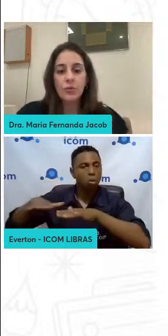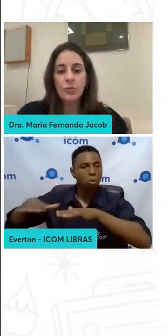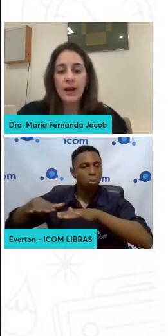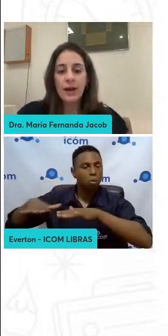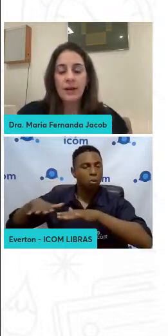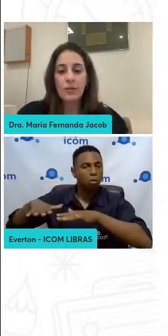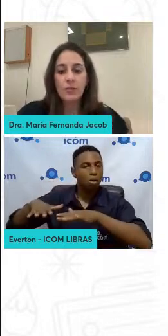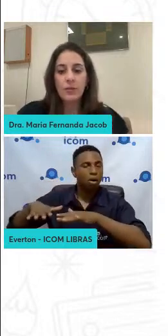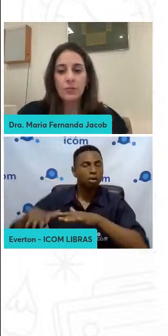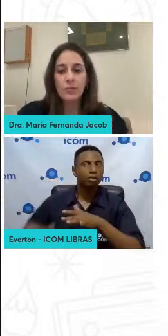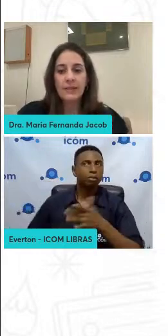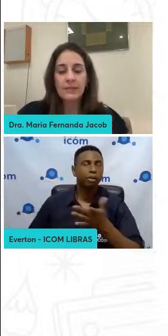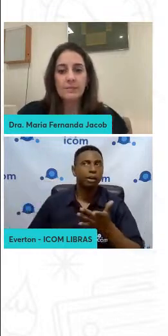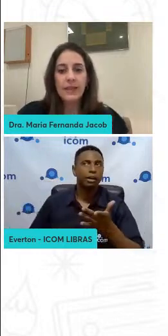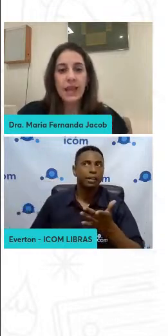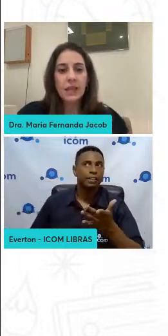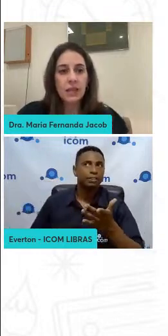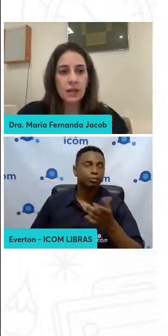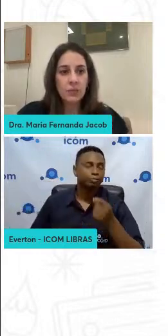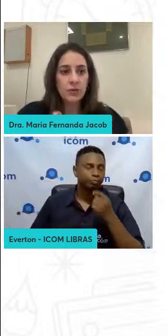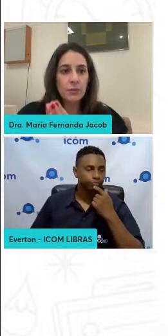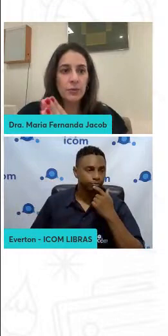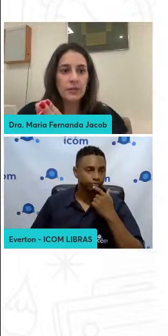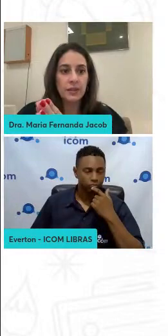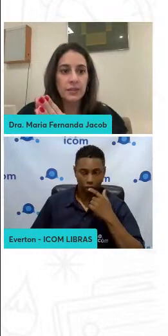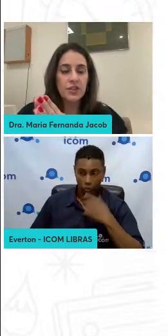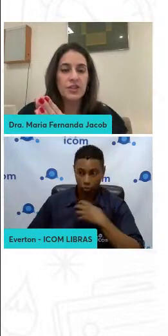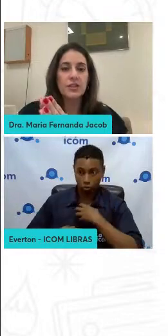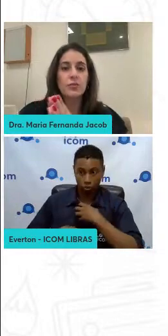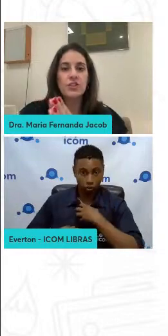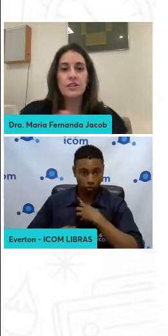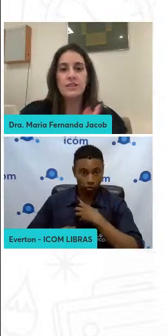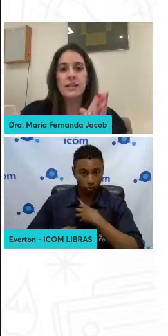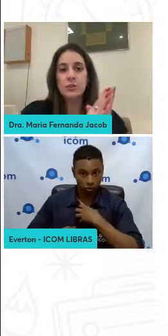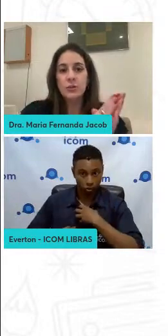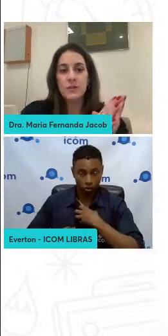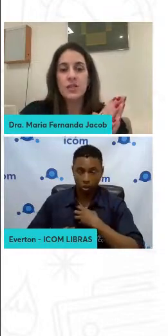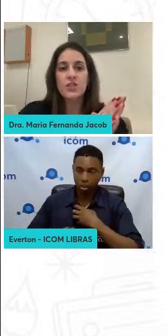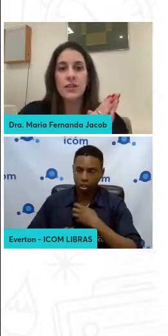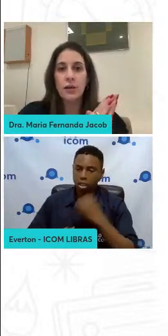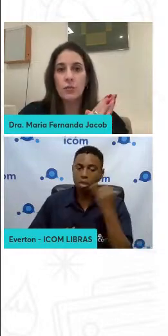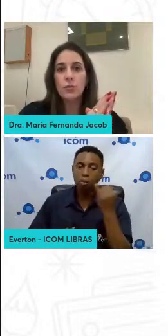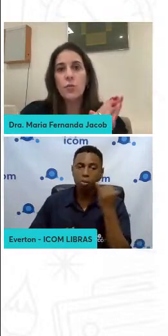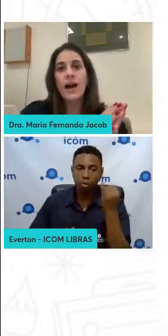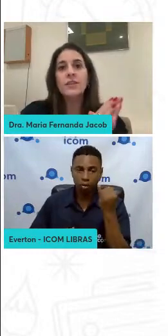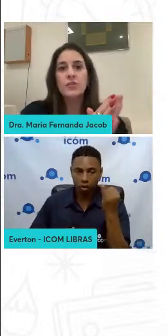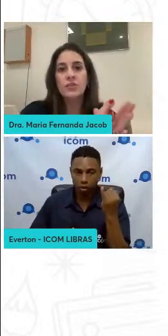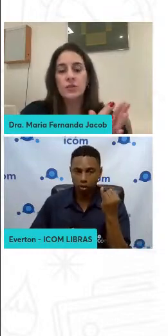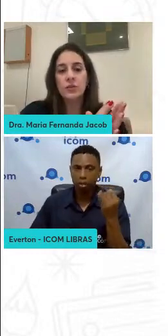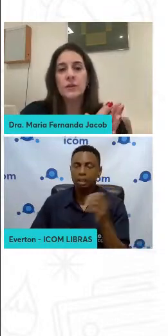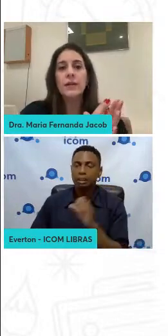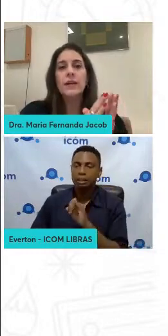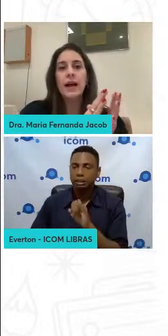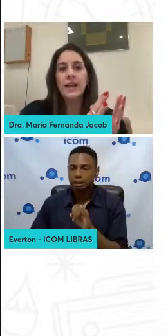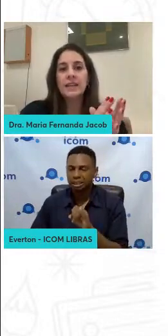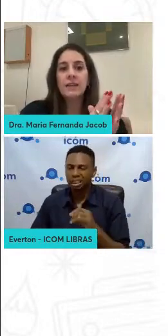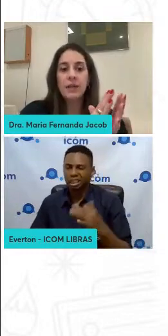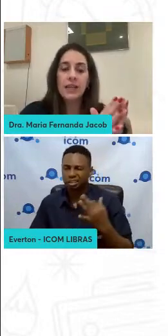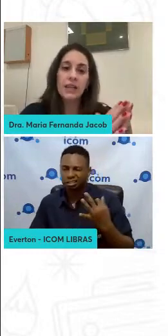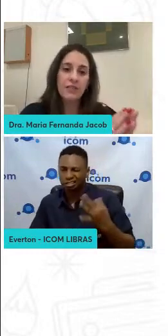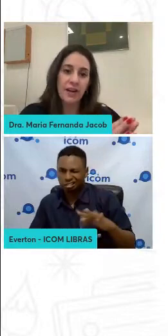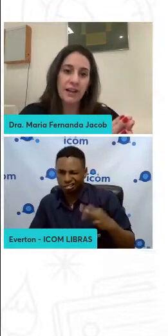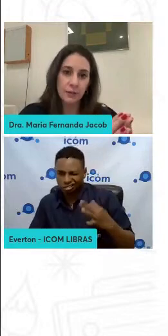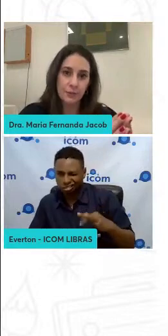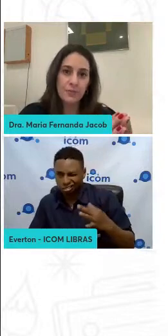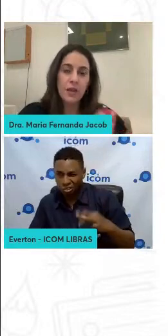é uma técnica muito importante utilizada quando o paciente está com um quadro de dor ainda